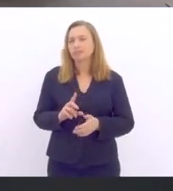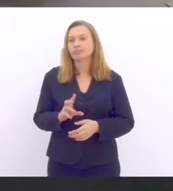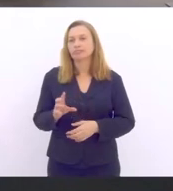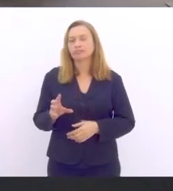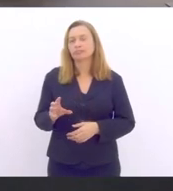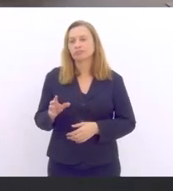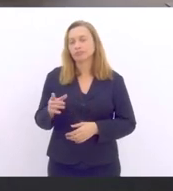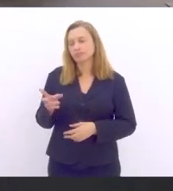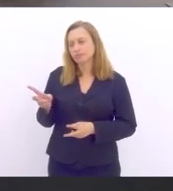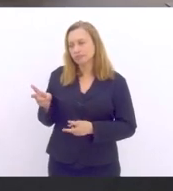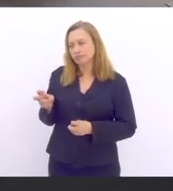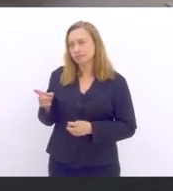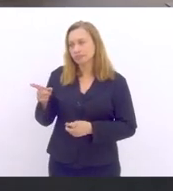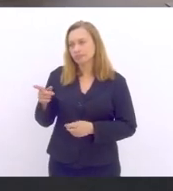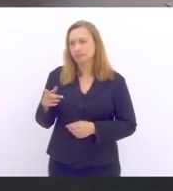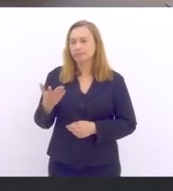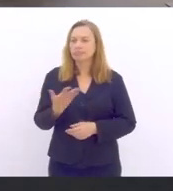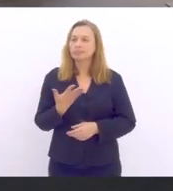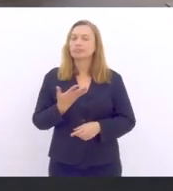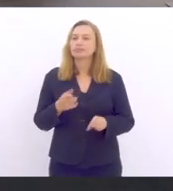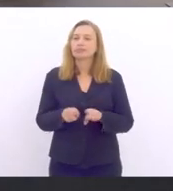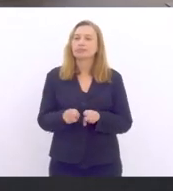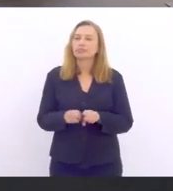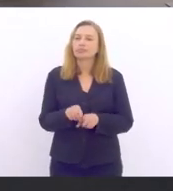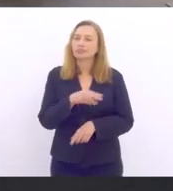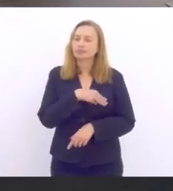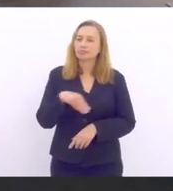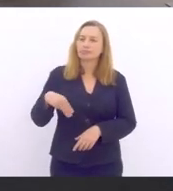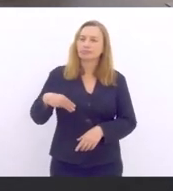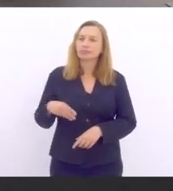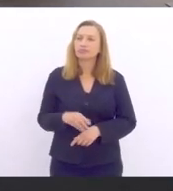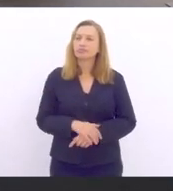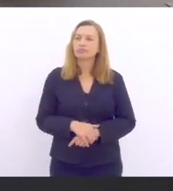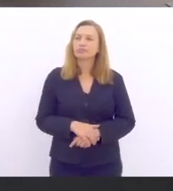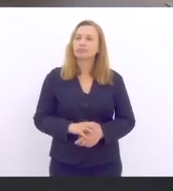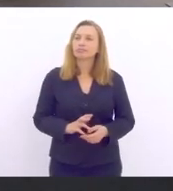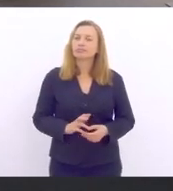colega também do Ministério Público, que é o seguinte...